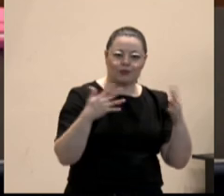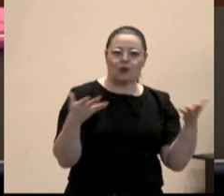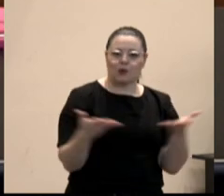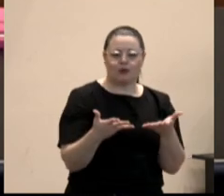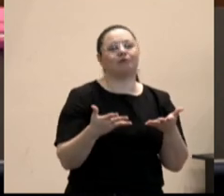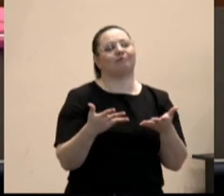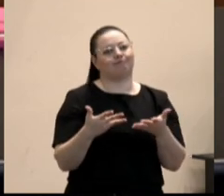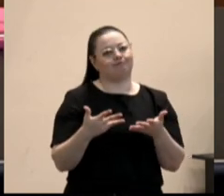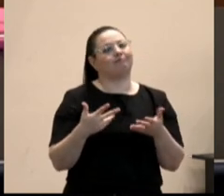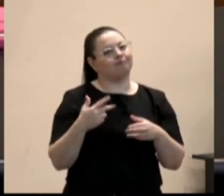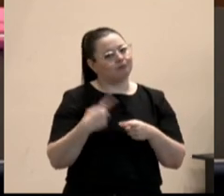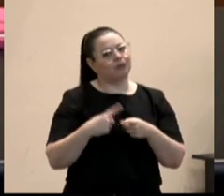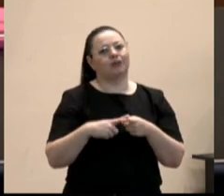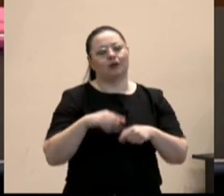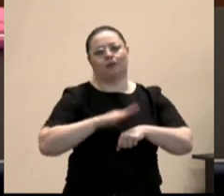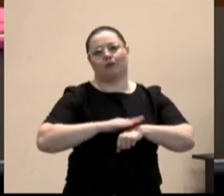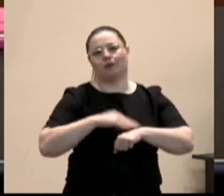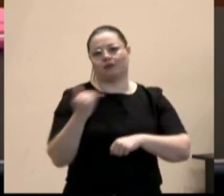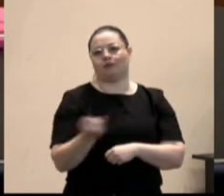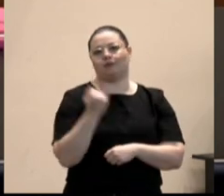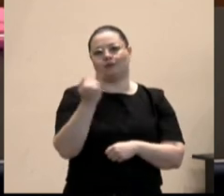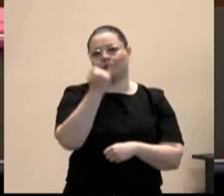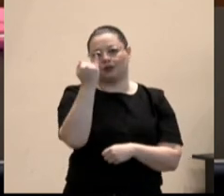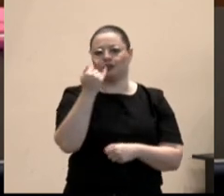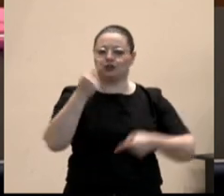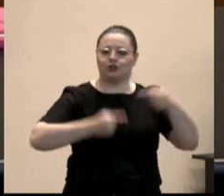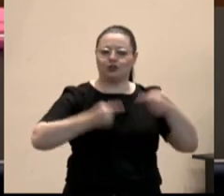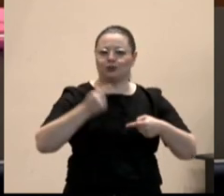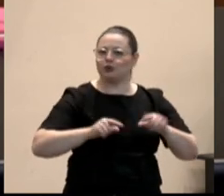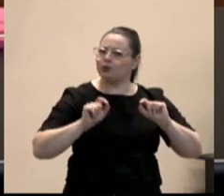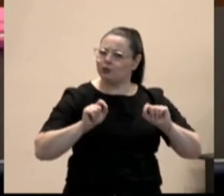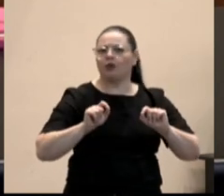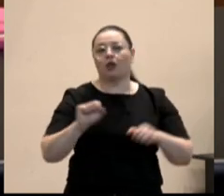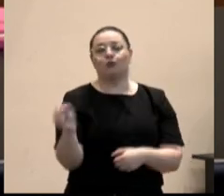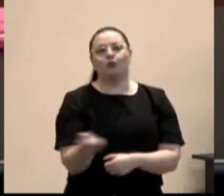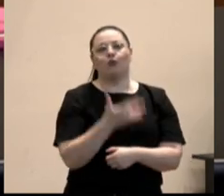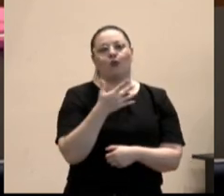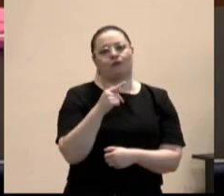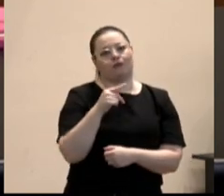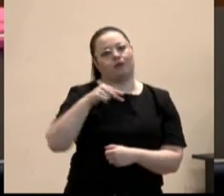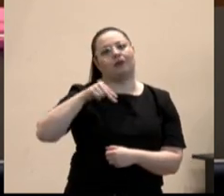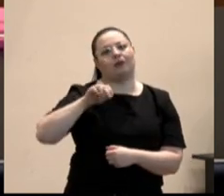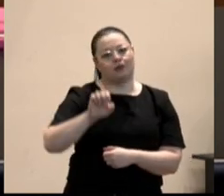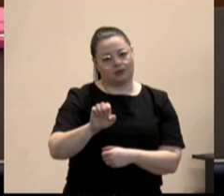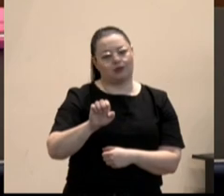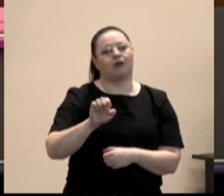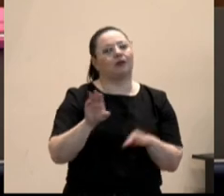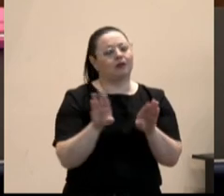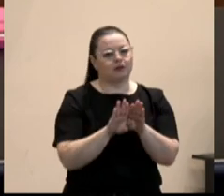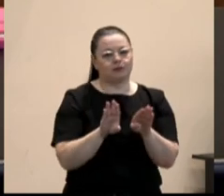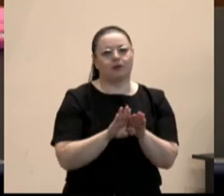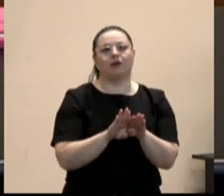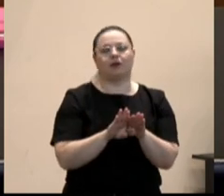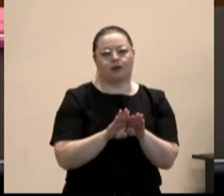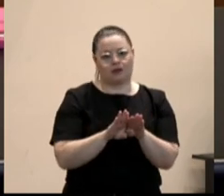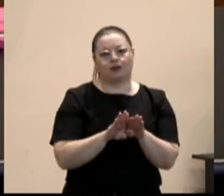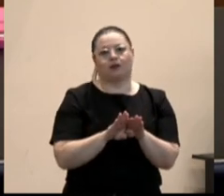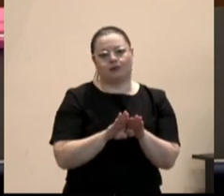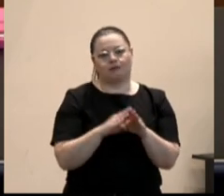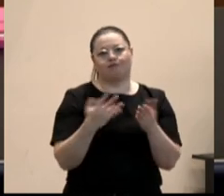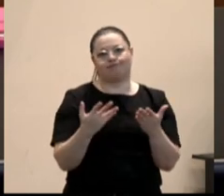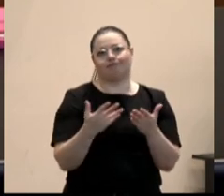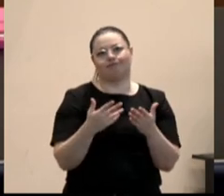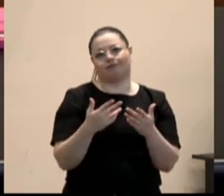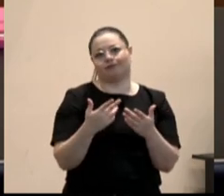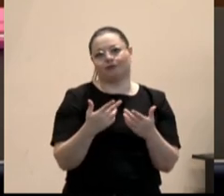se pretende discutir o novo Plano Nacional de Educação e também o plano que